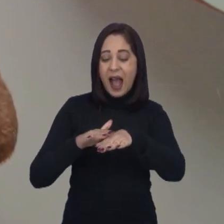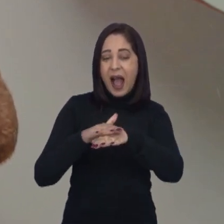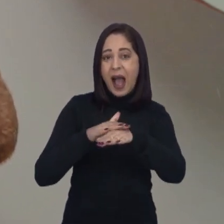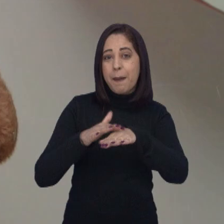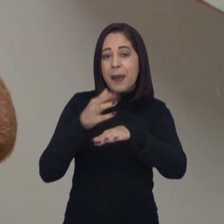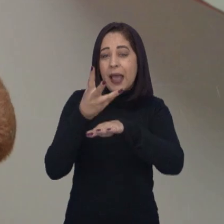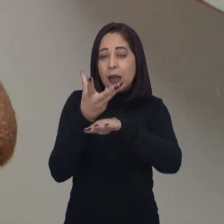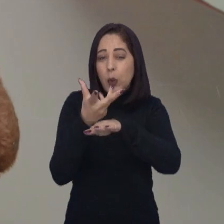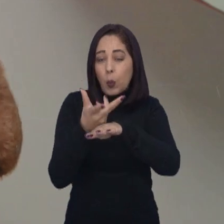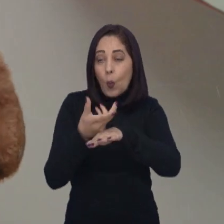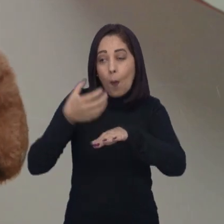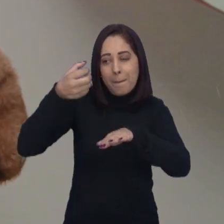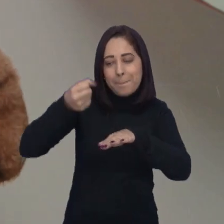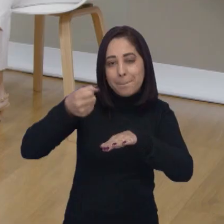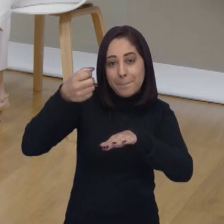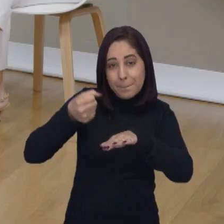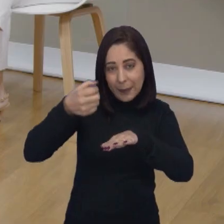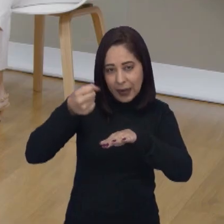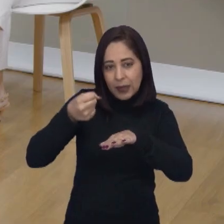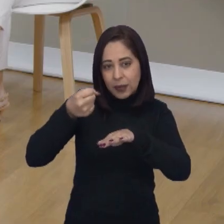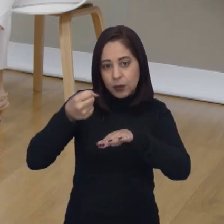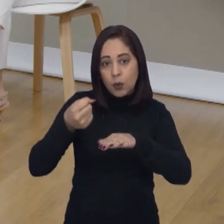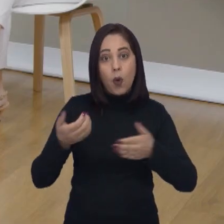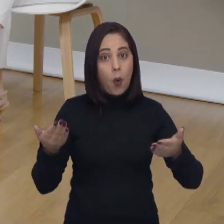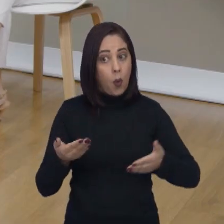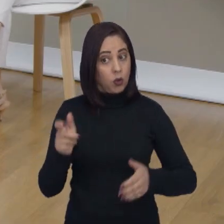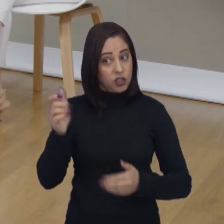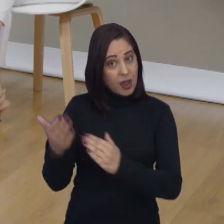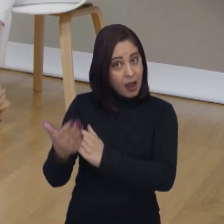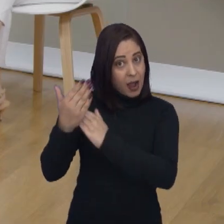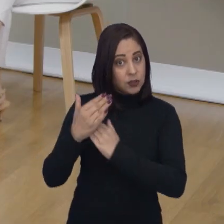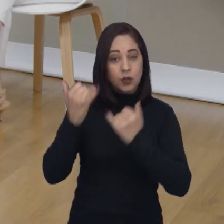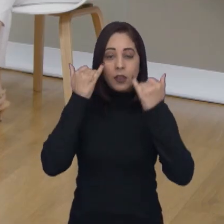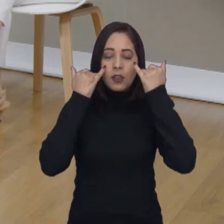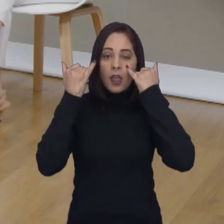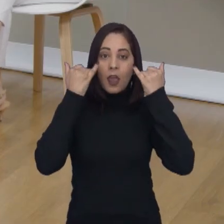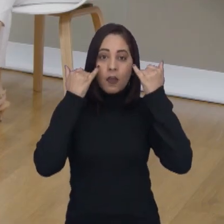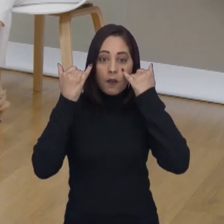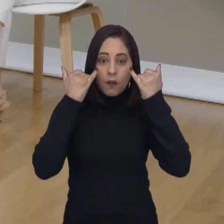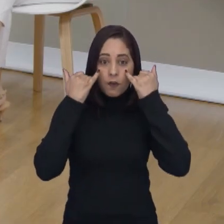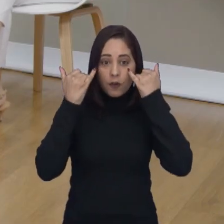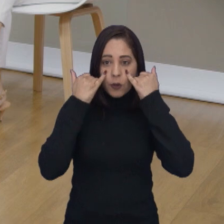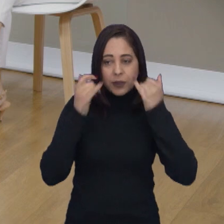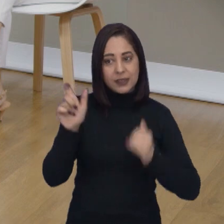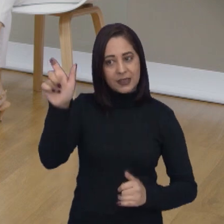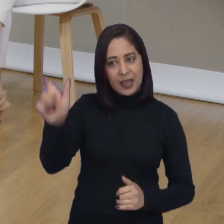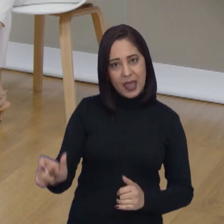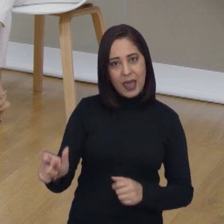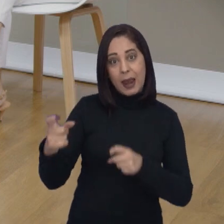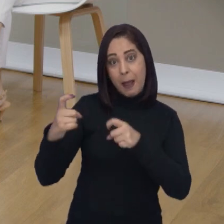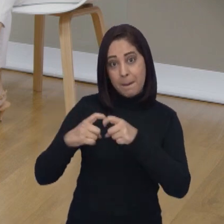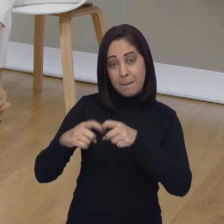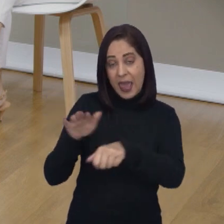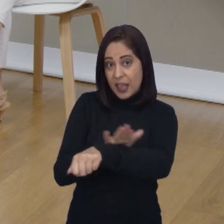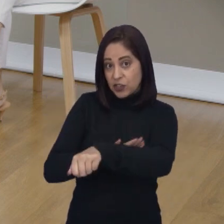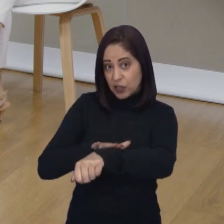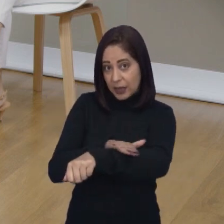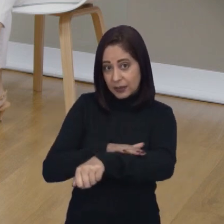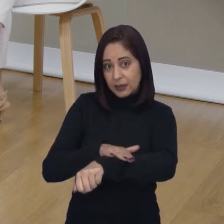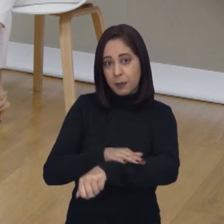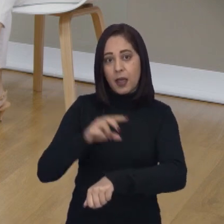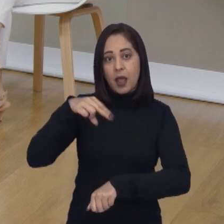coloração da pele. E quem vai ajudar a gente com informações sobre essa doença é a dermatologista